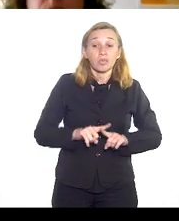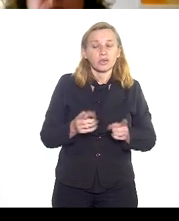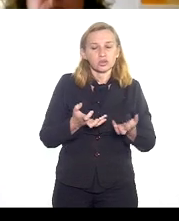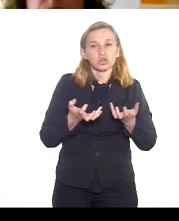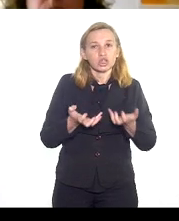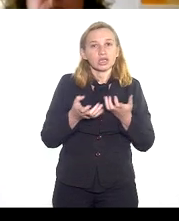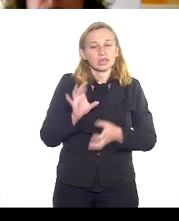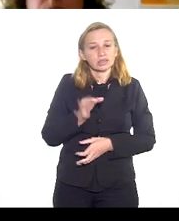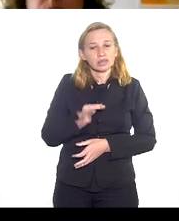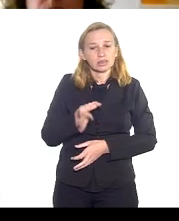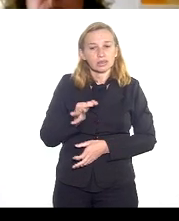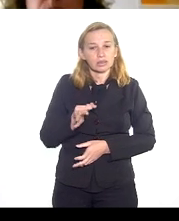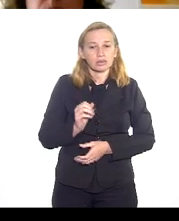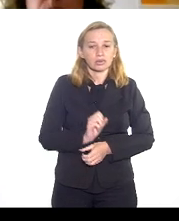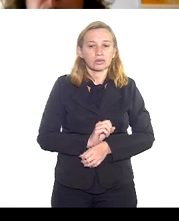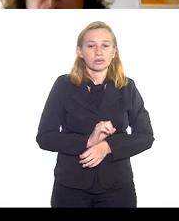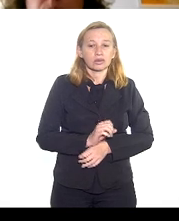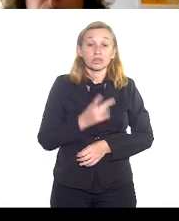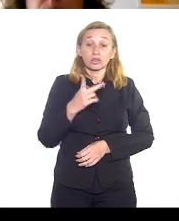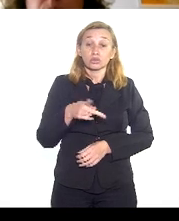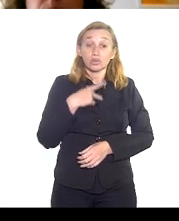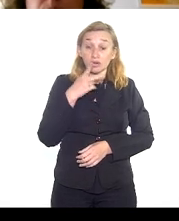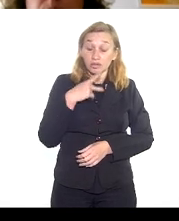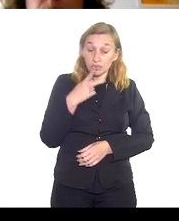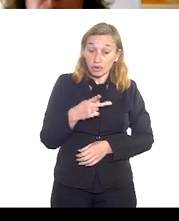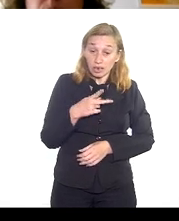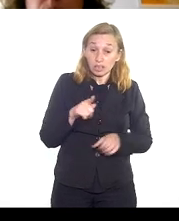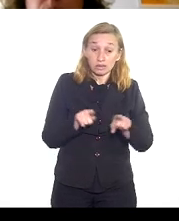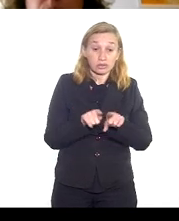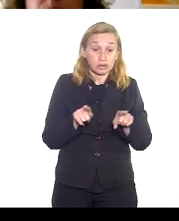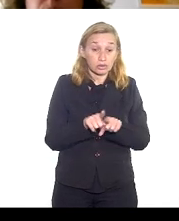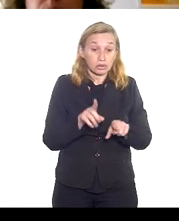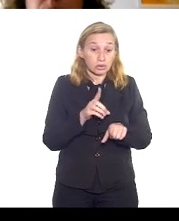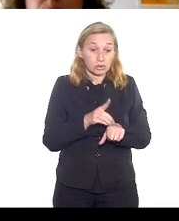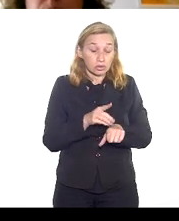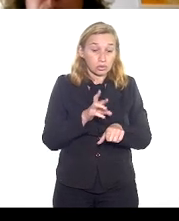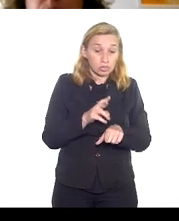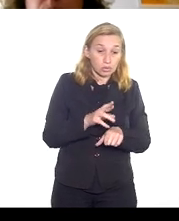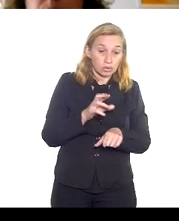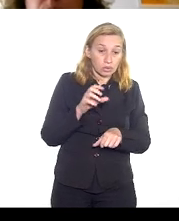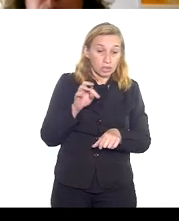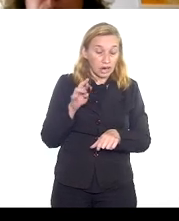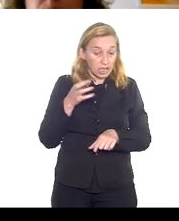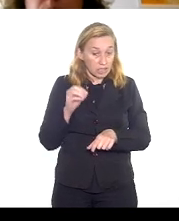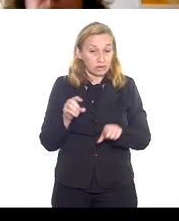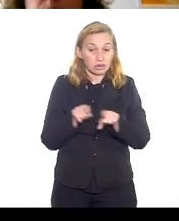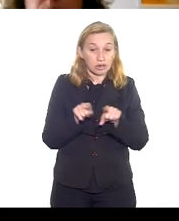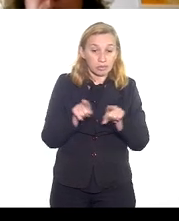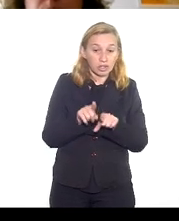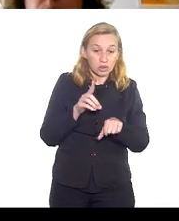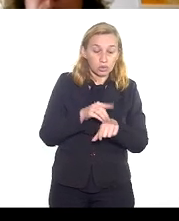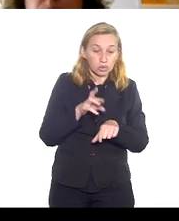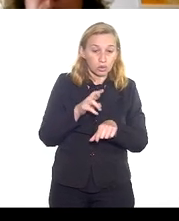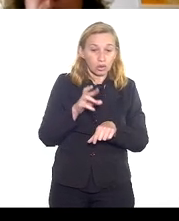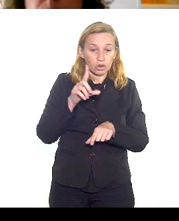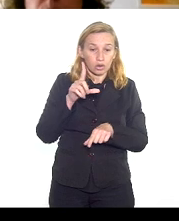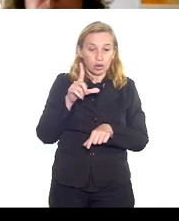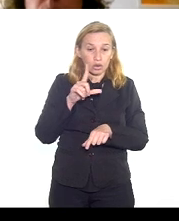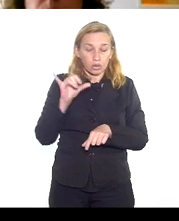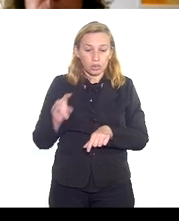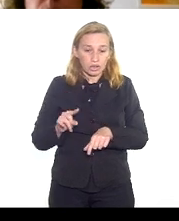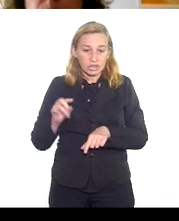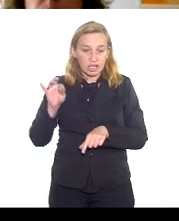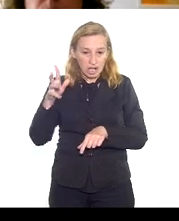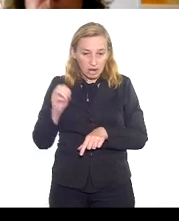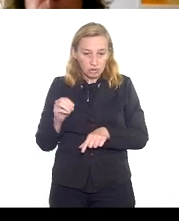exatamente, por conta da sua fala, da fala da doutora Karine e do doutor Luiz Cláudio, fazer